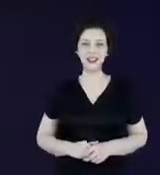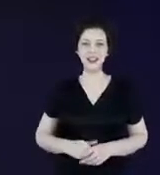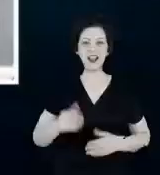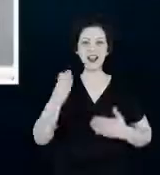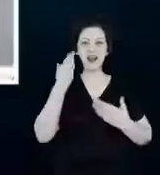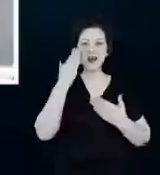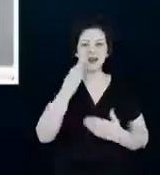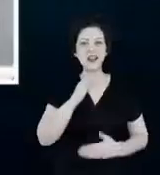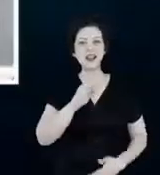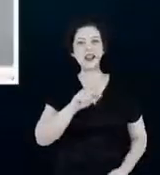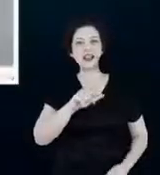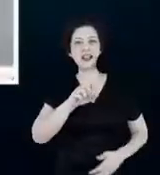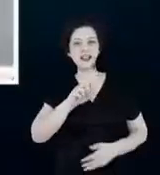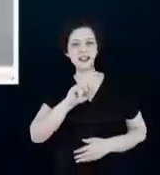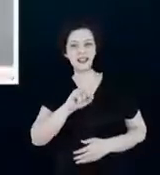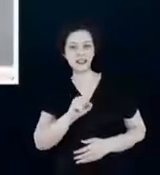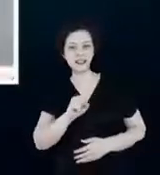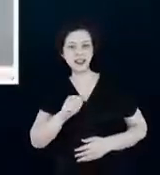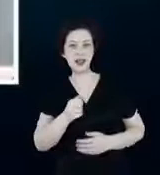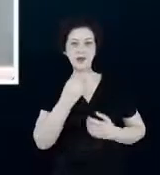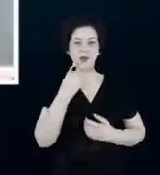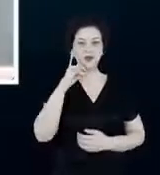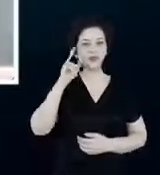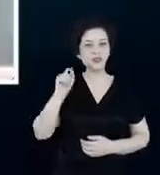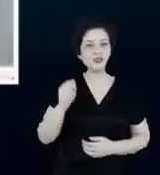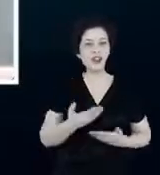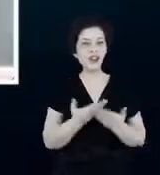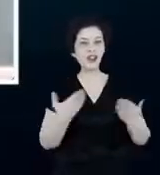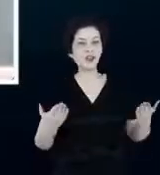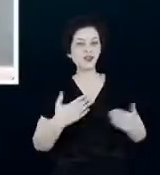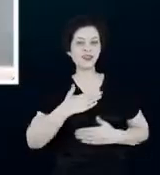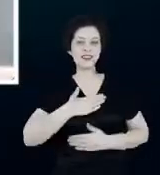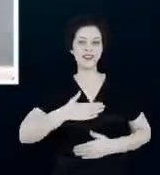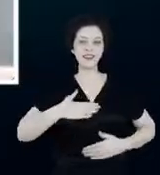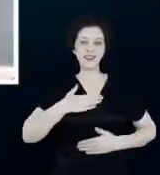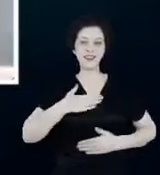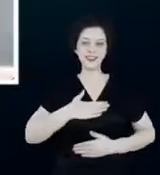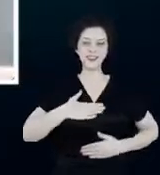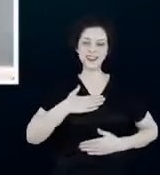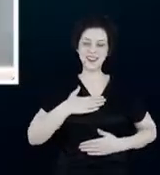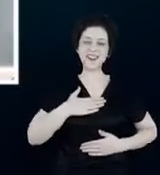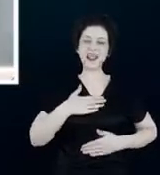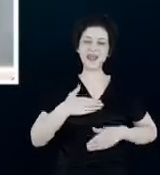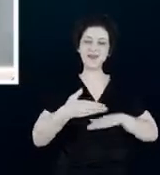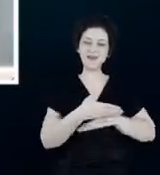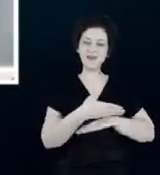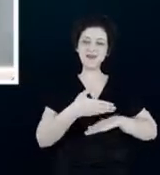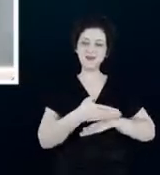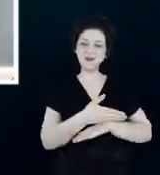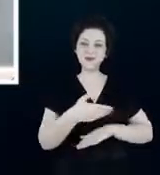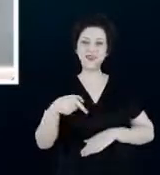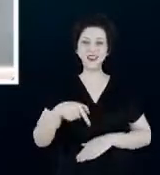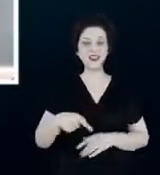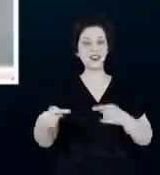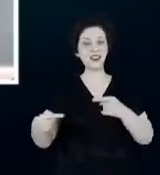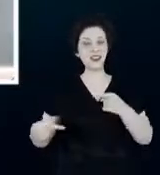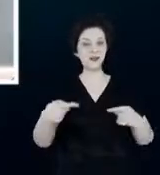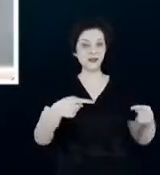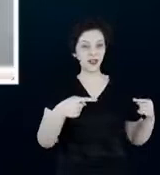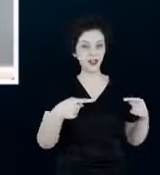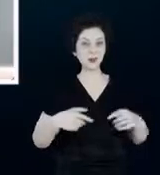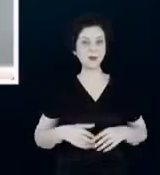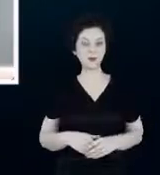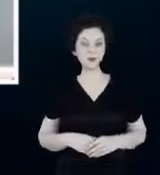Obrigada, Elisa. Bom dia a todos. É uma satisfação a gente também participar, né, desse debate